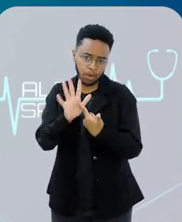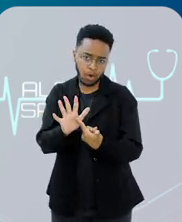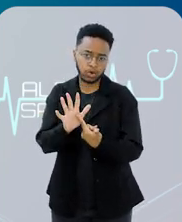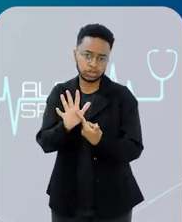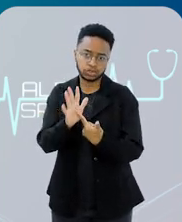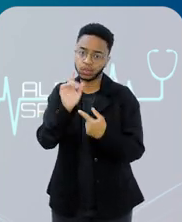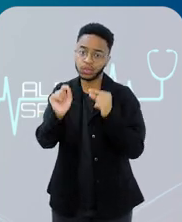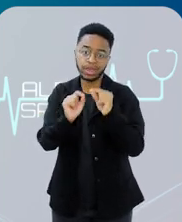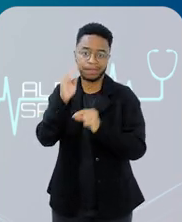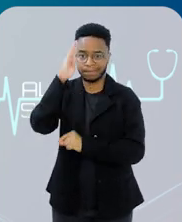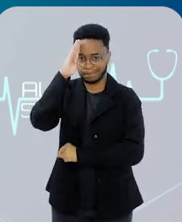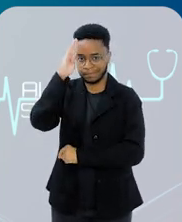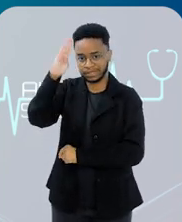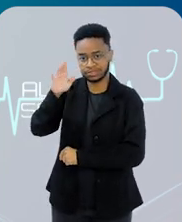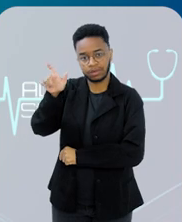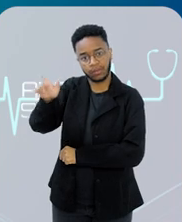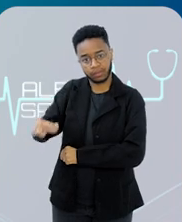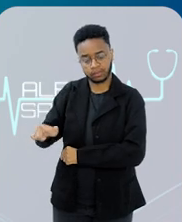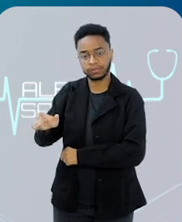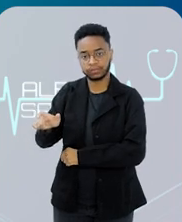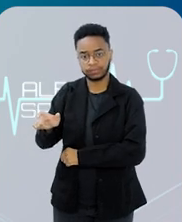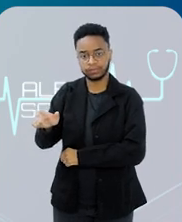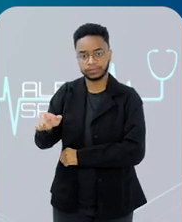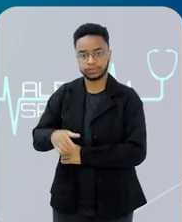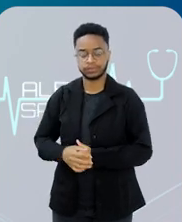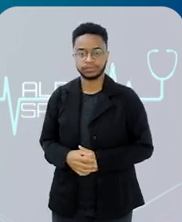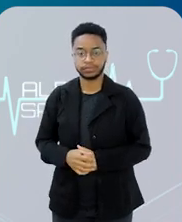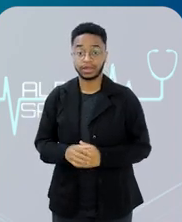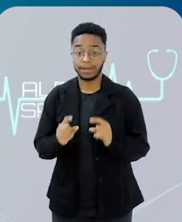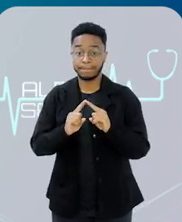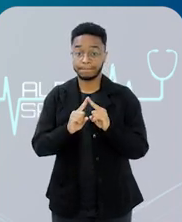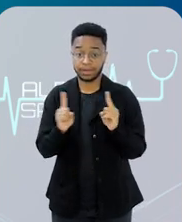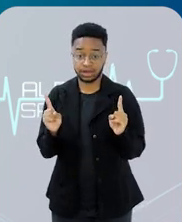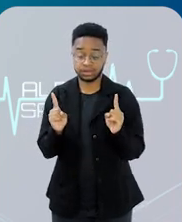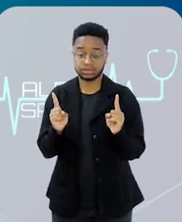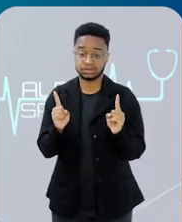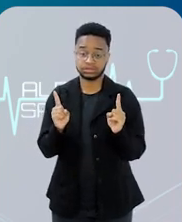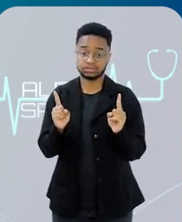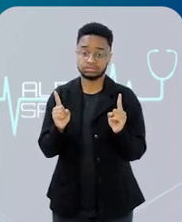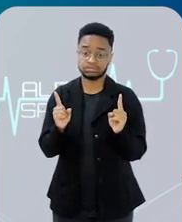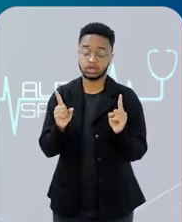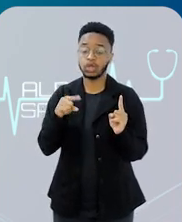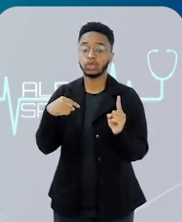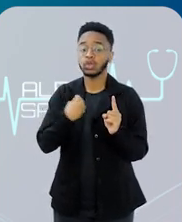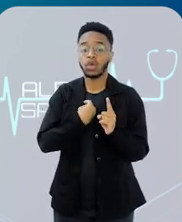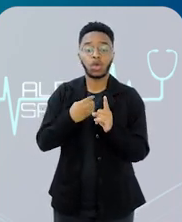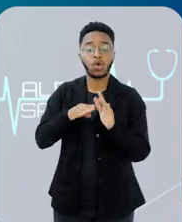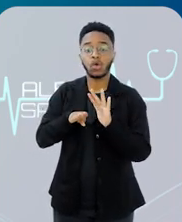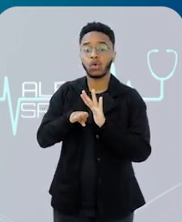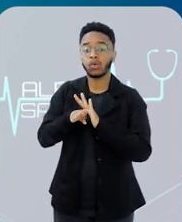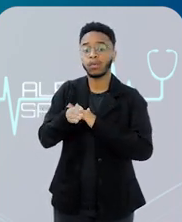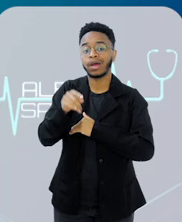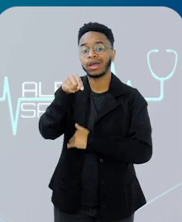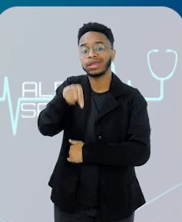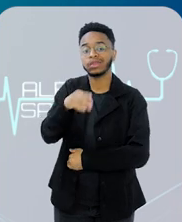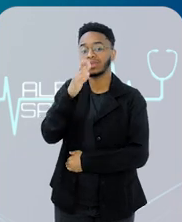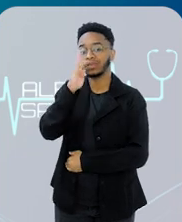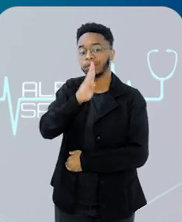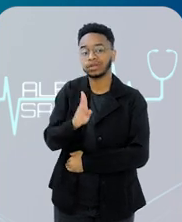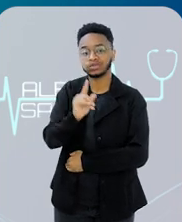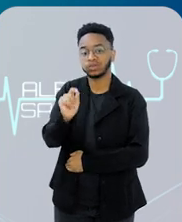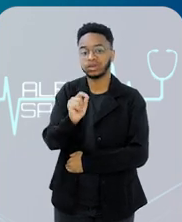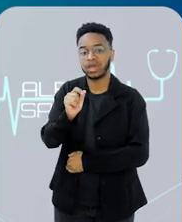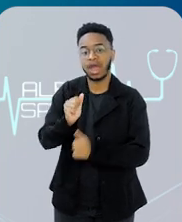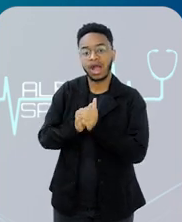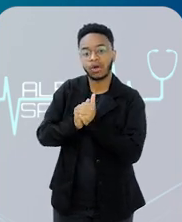mostrando muito a prioridade daquele paciente, né? Mas como a gente tem o costume aqui no Brasil